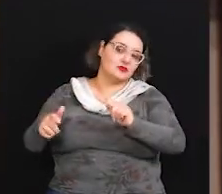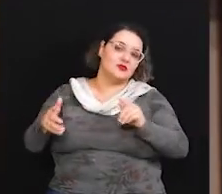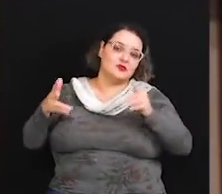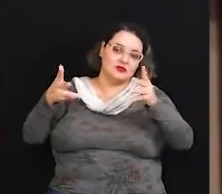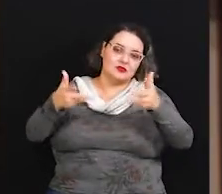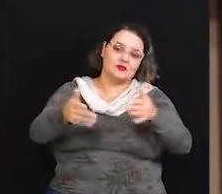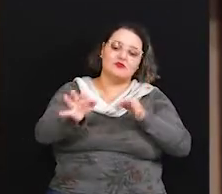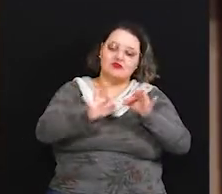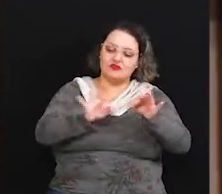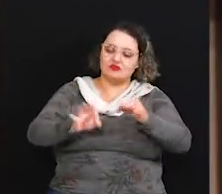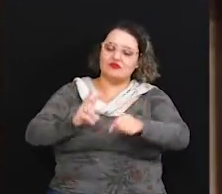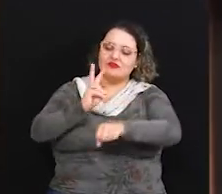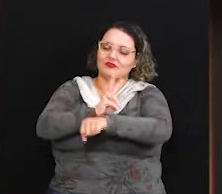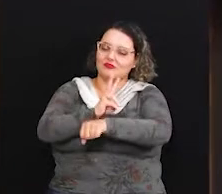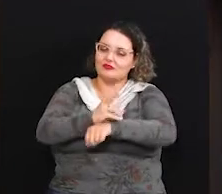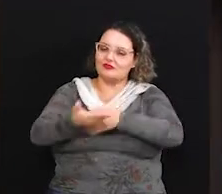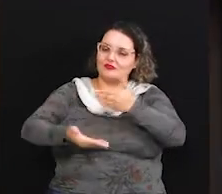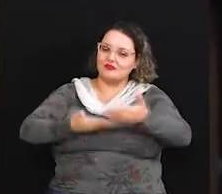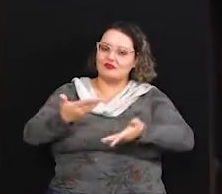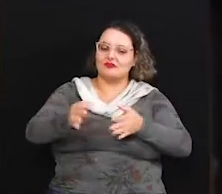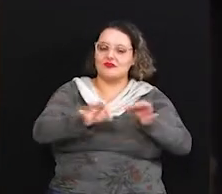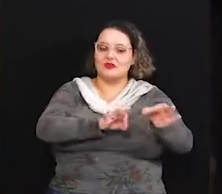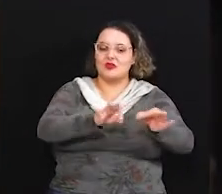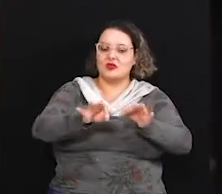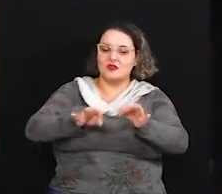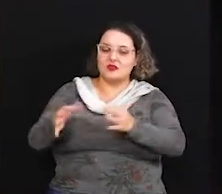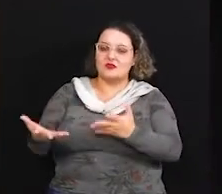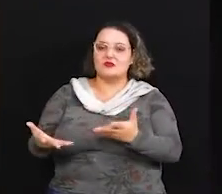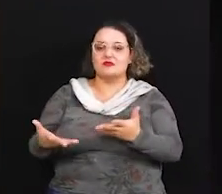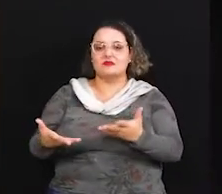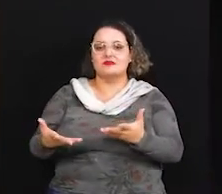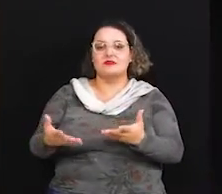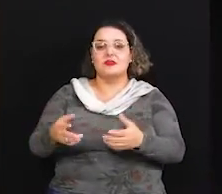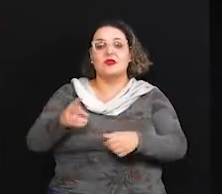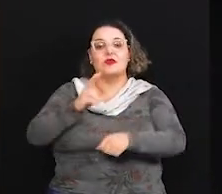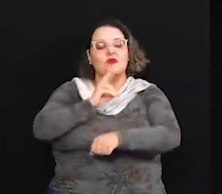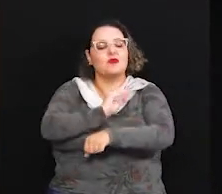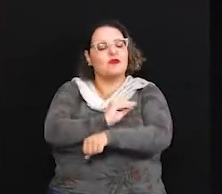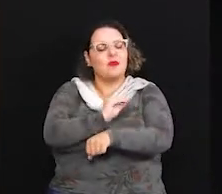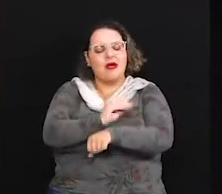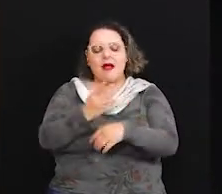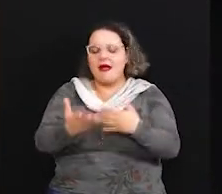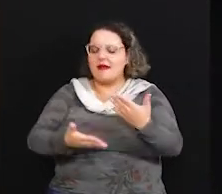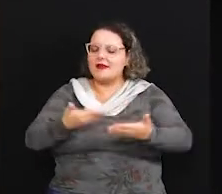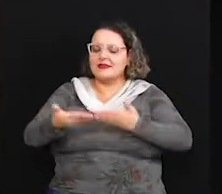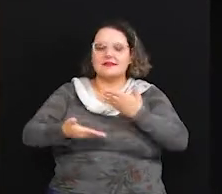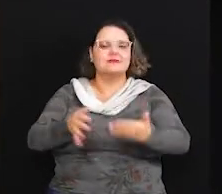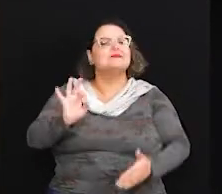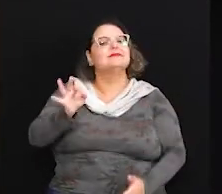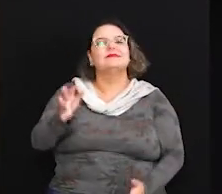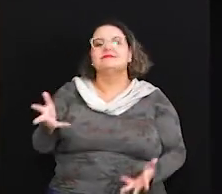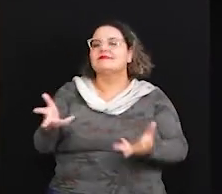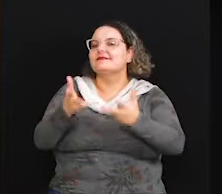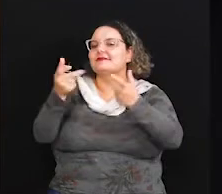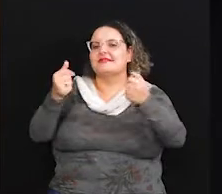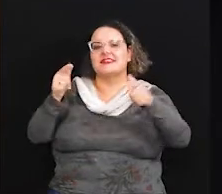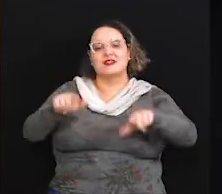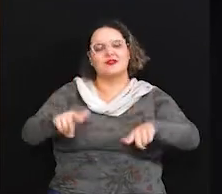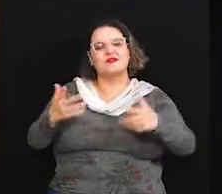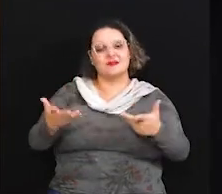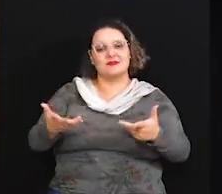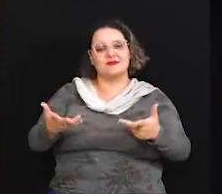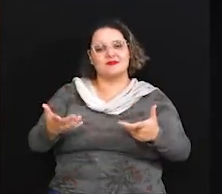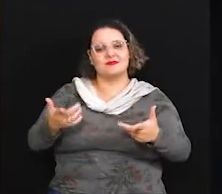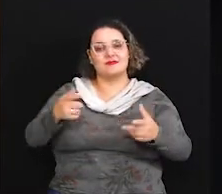que é tudo muito bem cuidado, tudo muito bem organizado, tudo com muito zelo. Eu tenho certeza que vocês vão achar incrível o